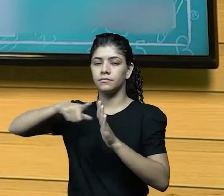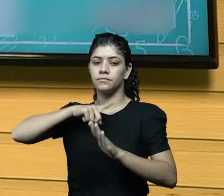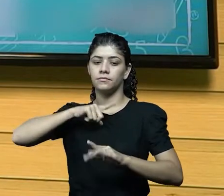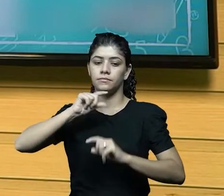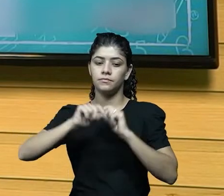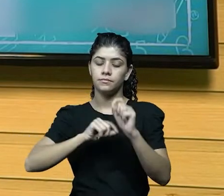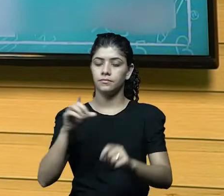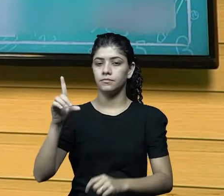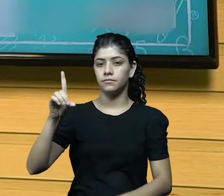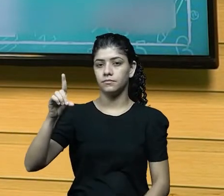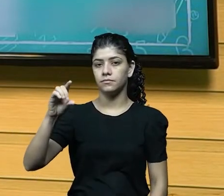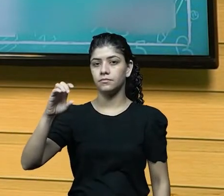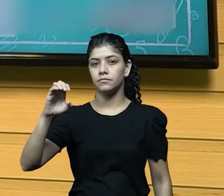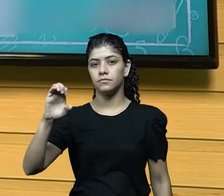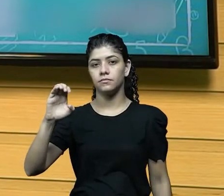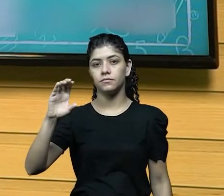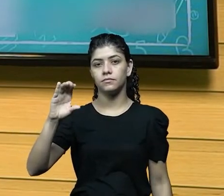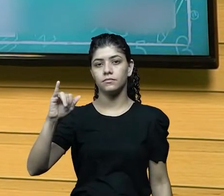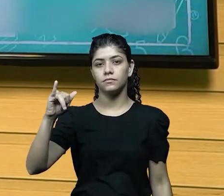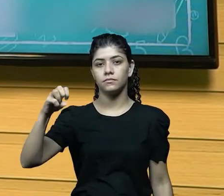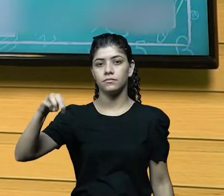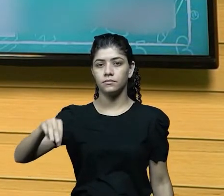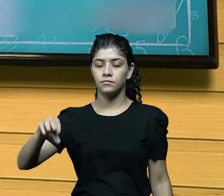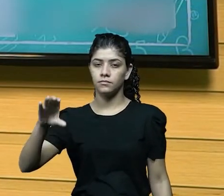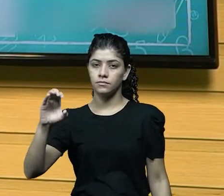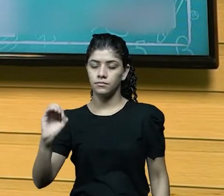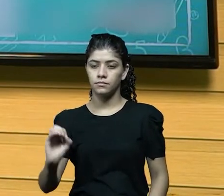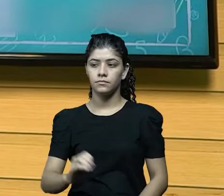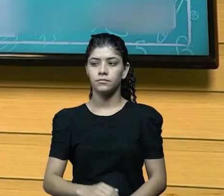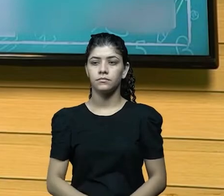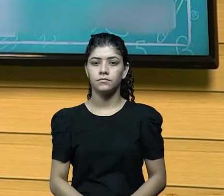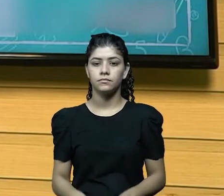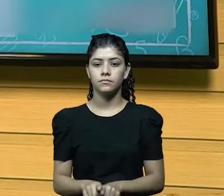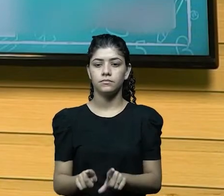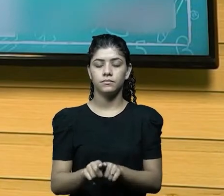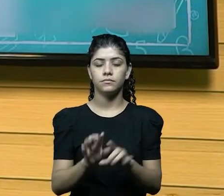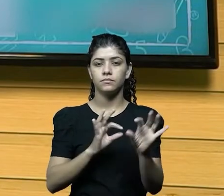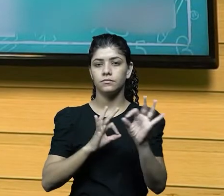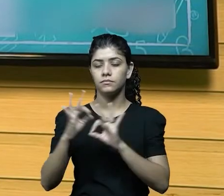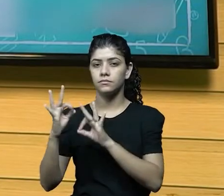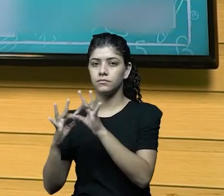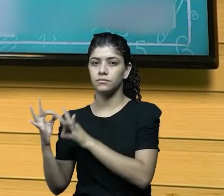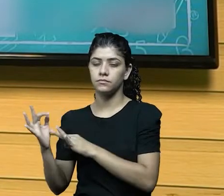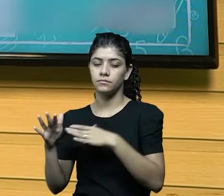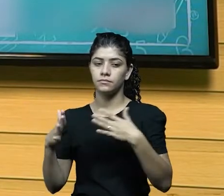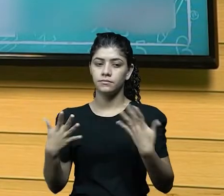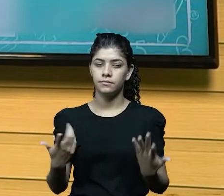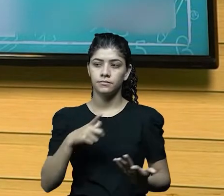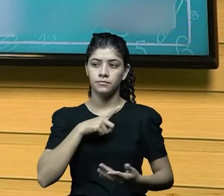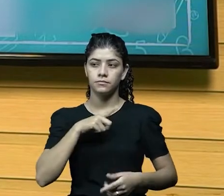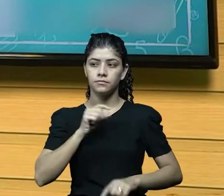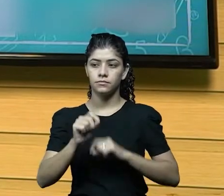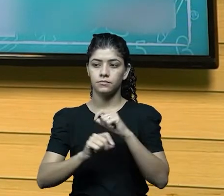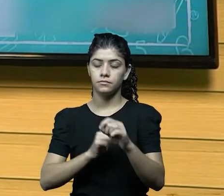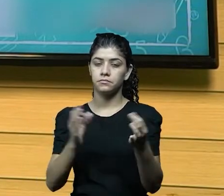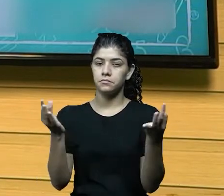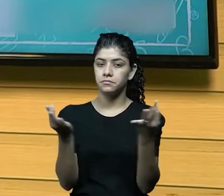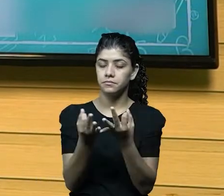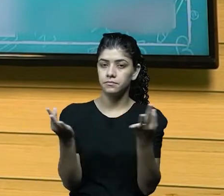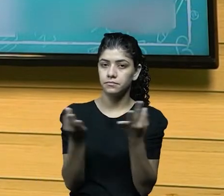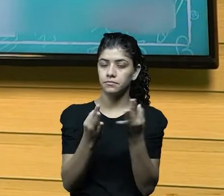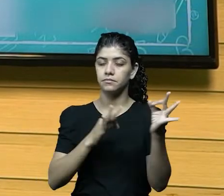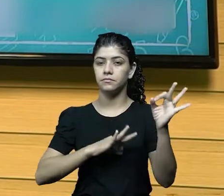seus décimos e centésimos, eles vão se alinhar. Aquele que estiver